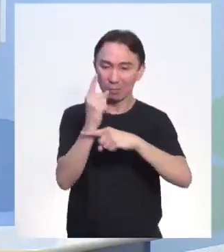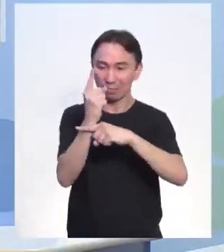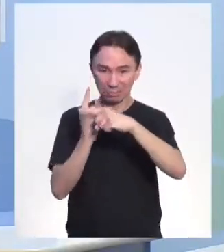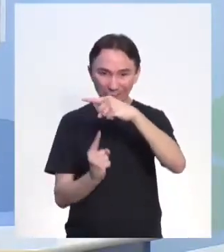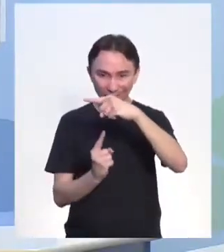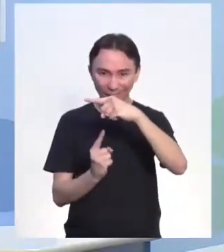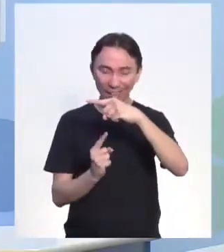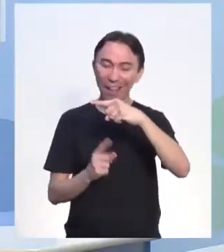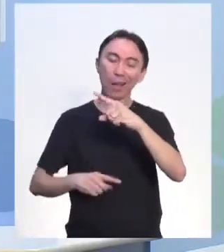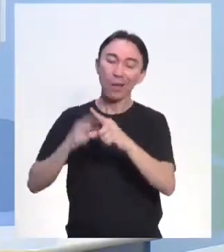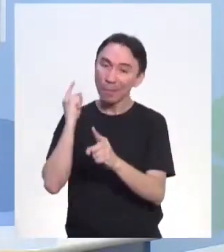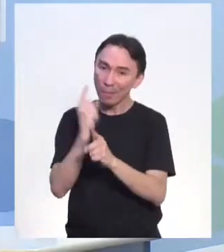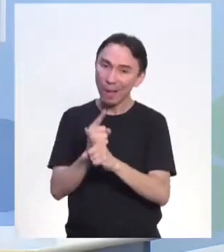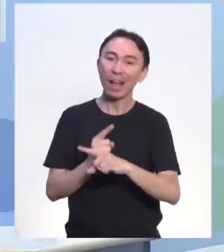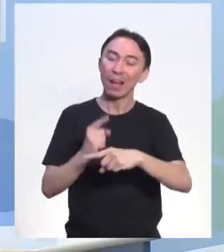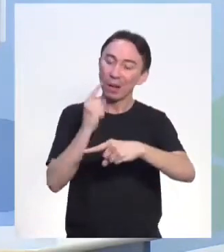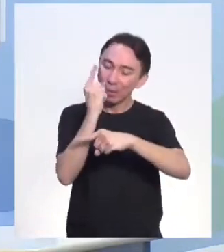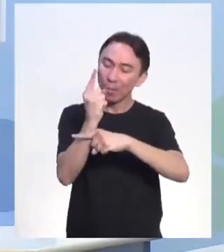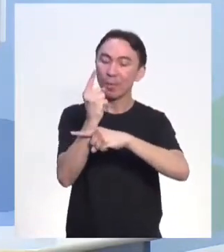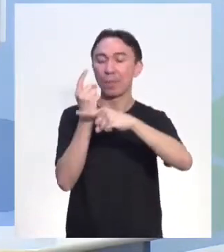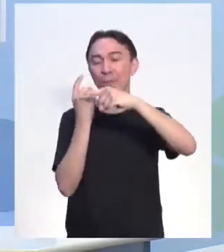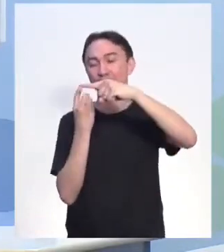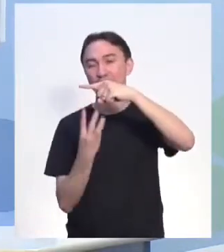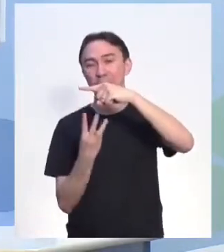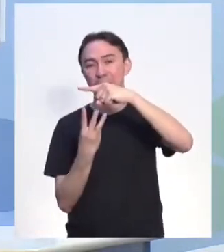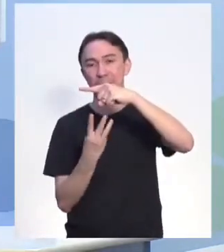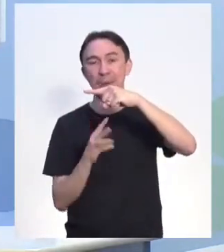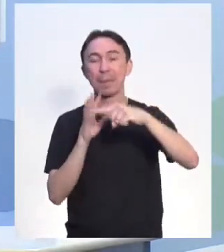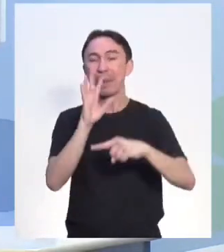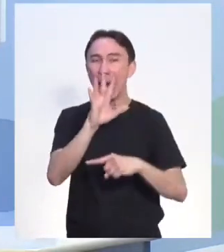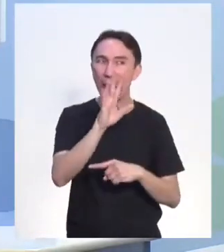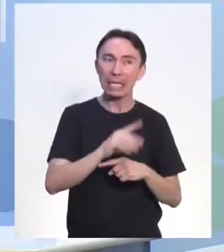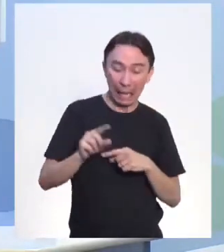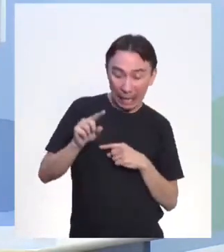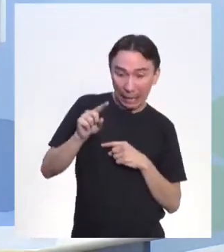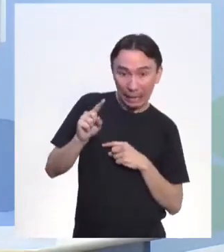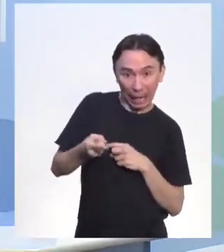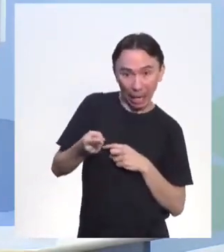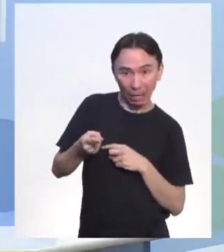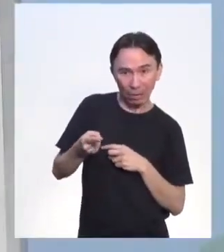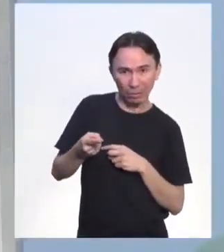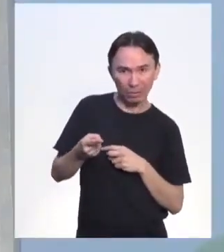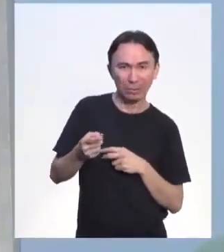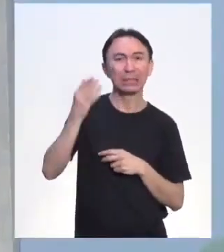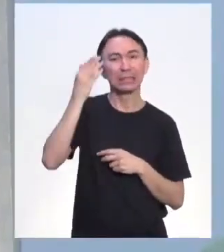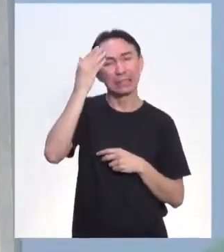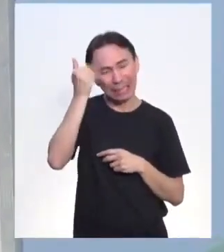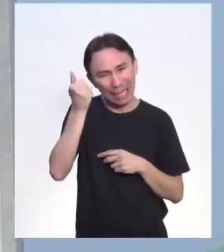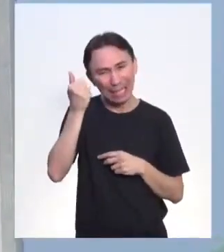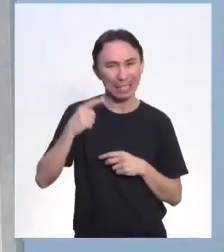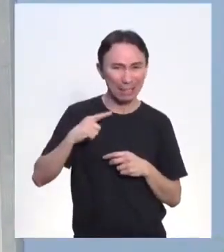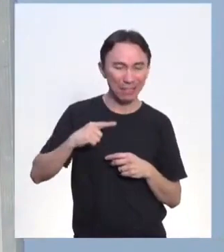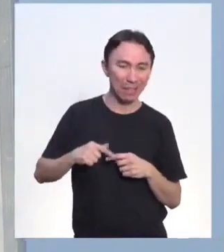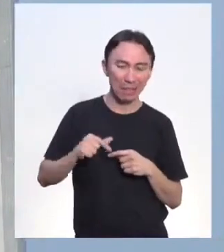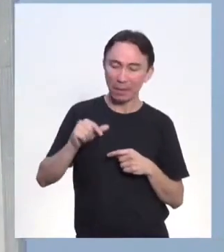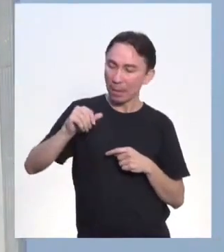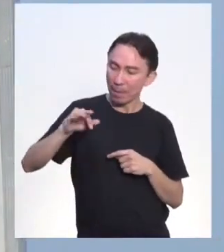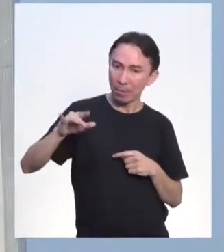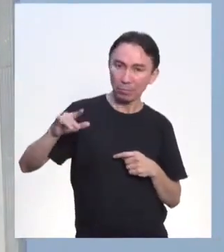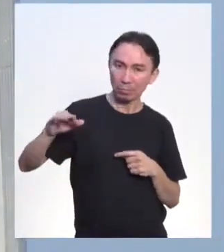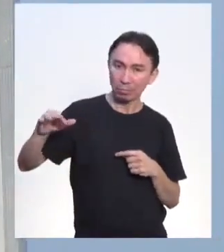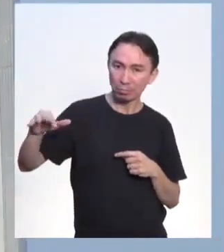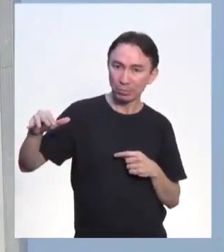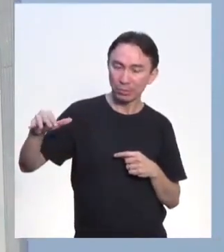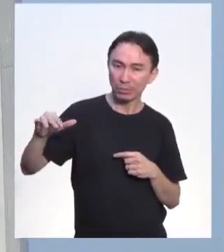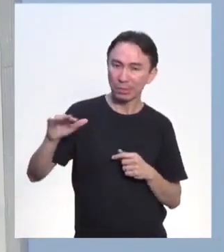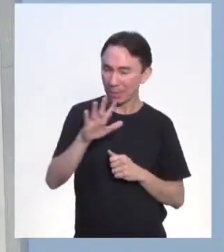terço. Agora, se for em decimal, vou dividir um real para 3 pessoas. Eu sei que isso vai dar uma dízima periódica de cabeça, mas eu vou pedir para a professora Inês para me